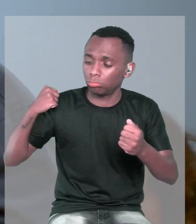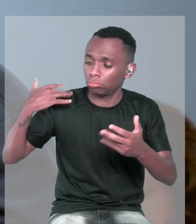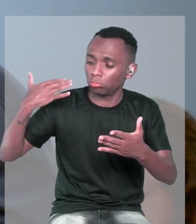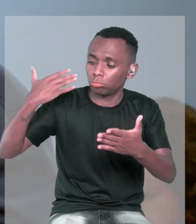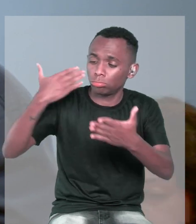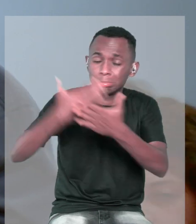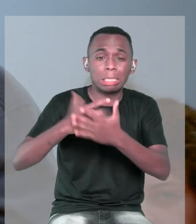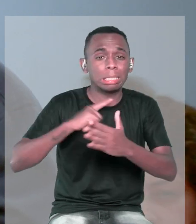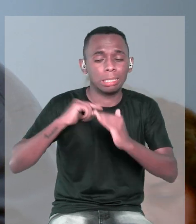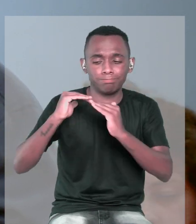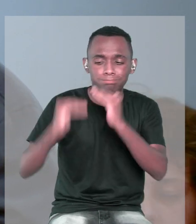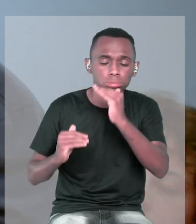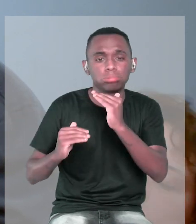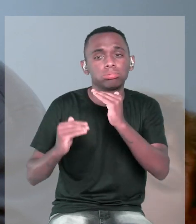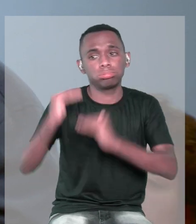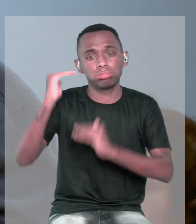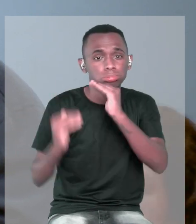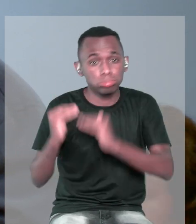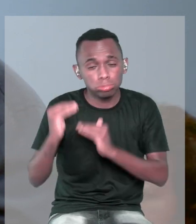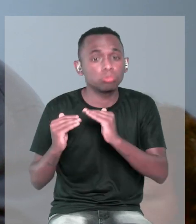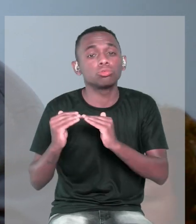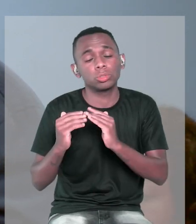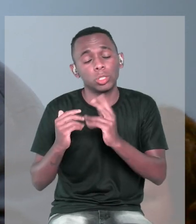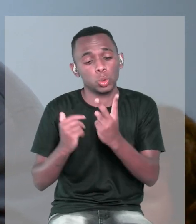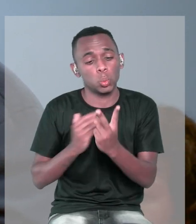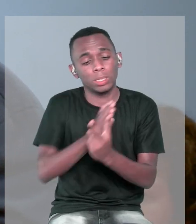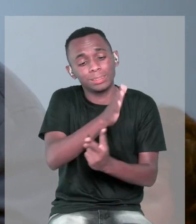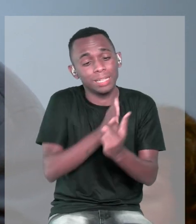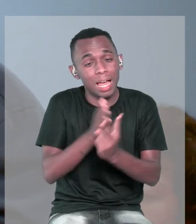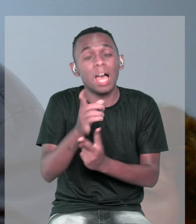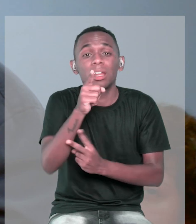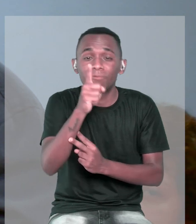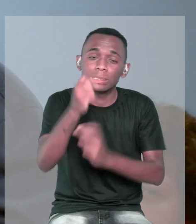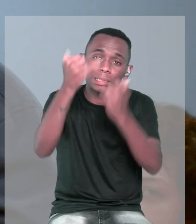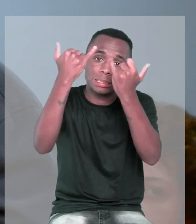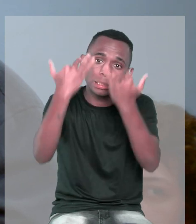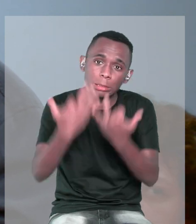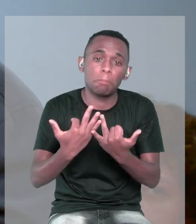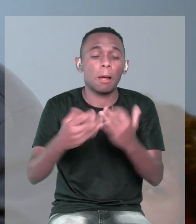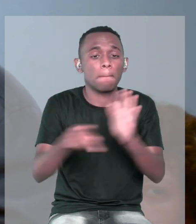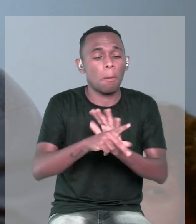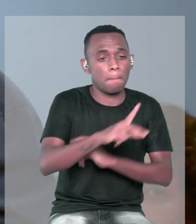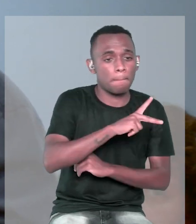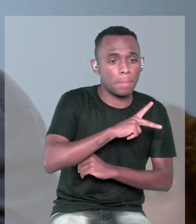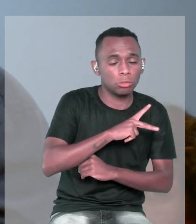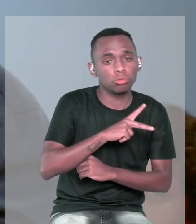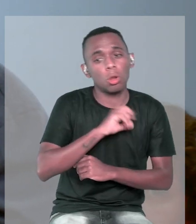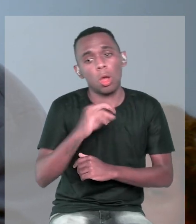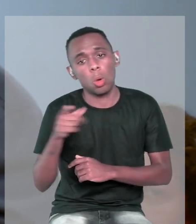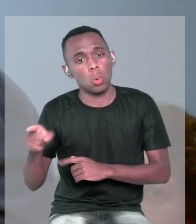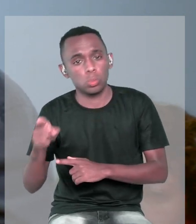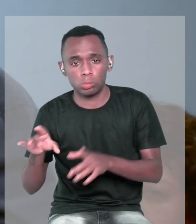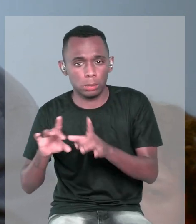há esse desequilíbrio entre esses dois regimes que você aponta de propriedade.